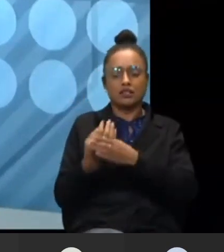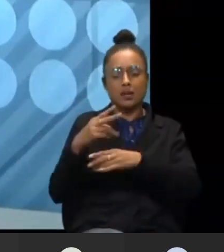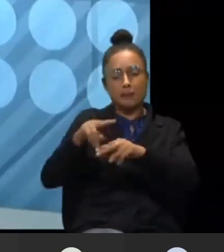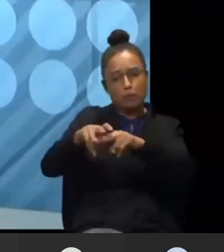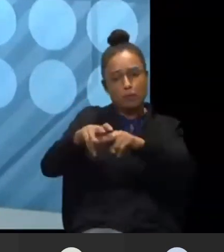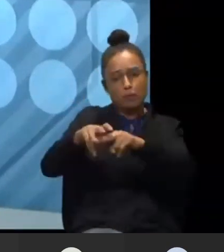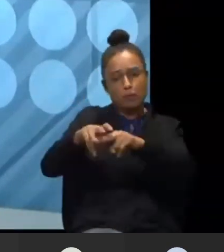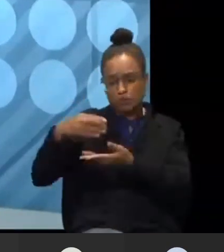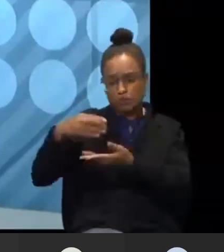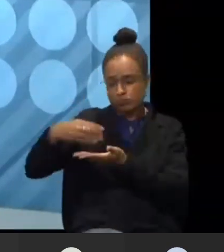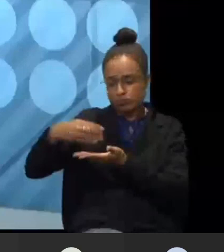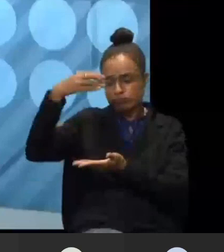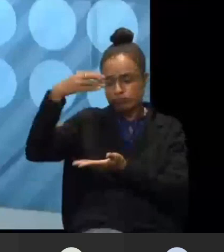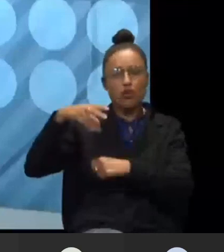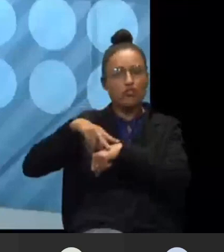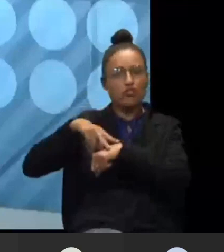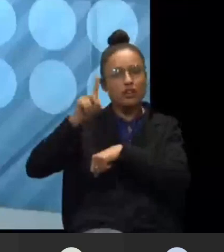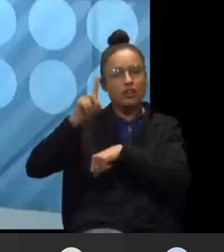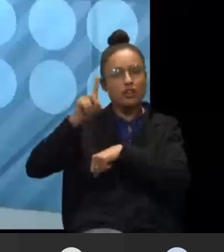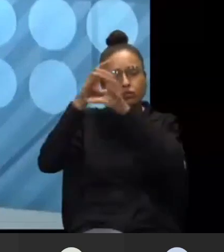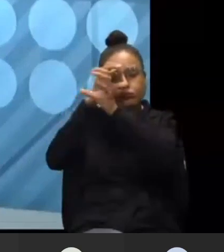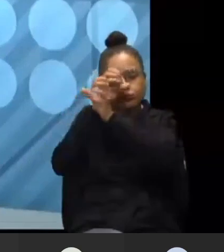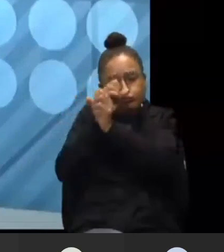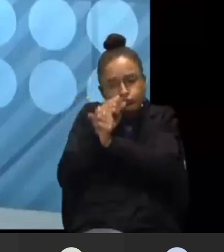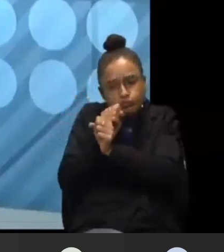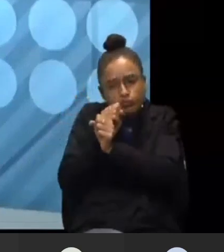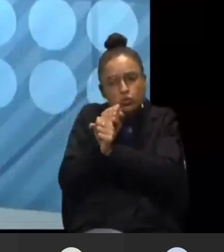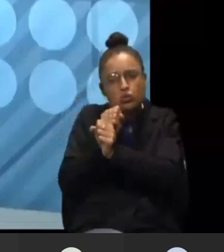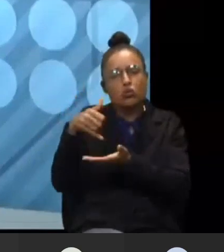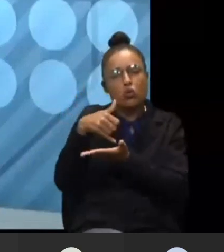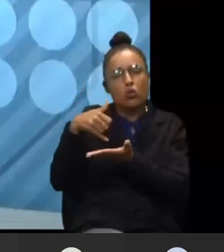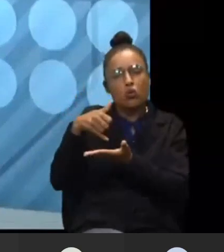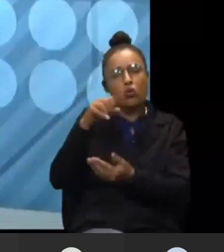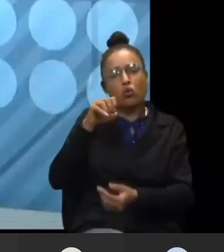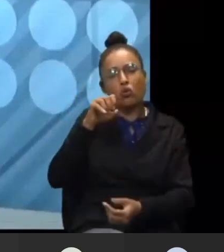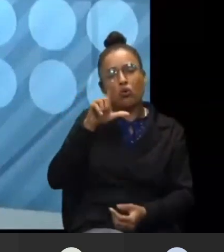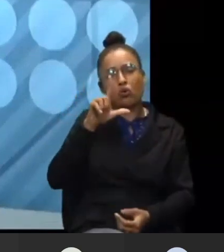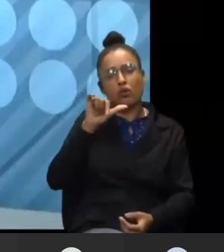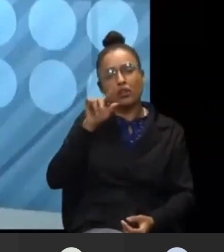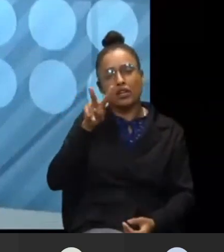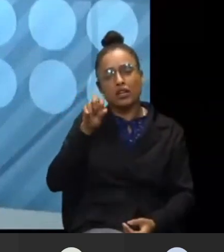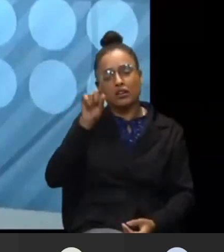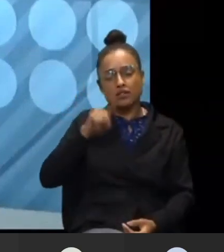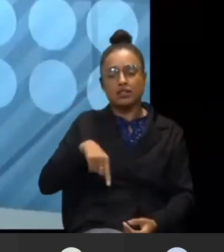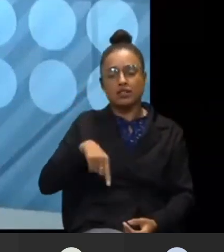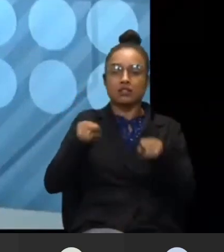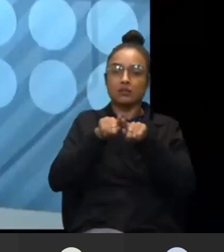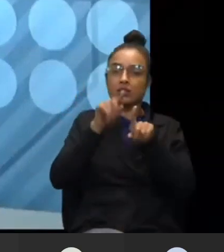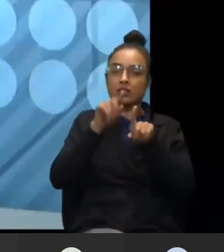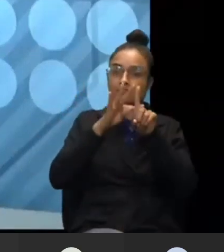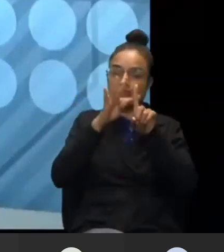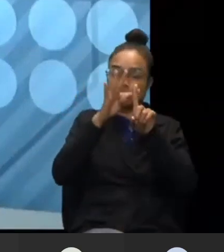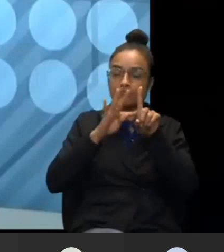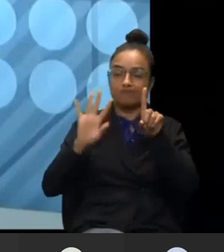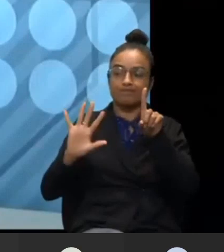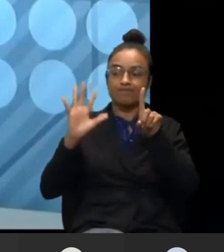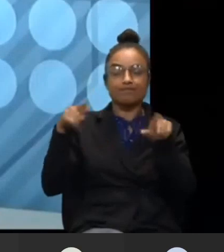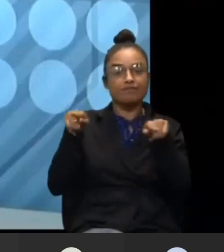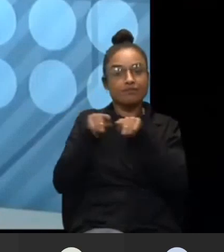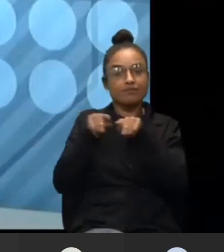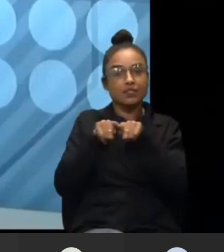porventura, liberando ele para o meio. Então, a luz também favorece. Haja vista que